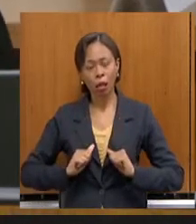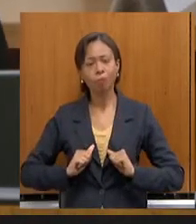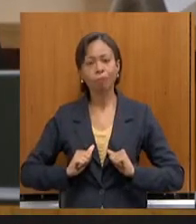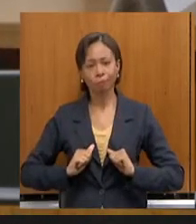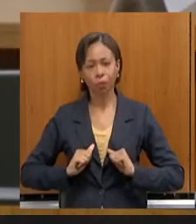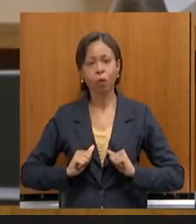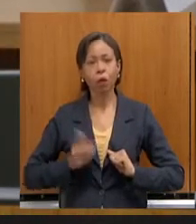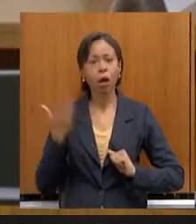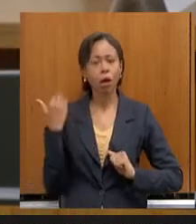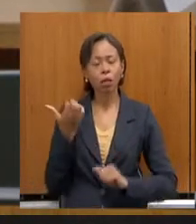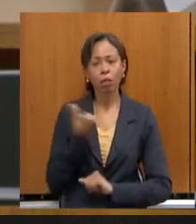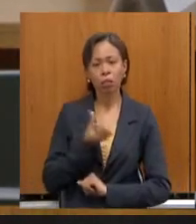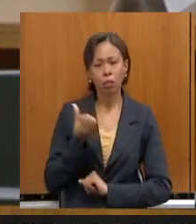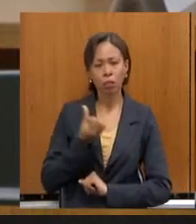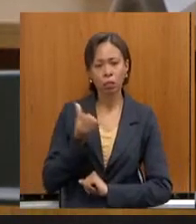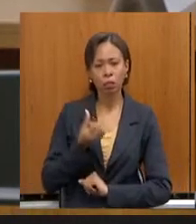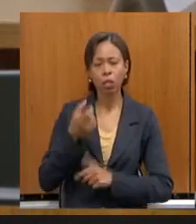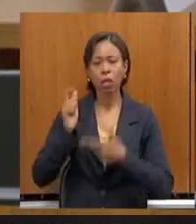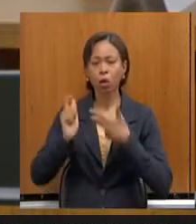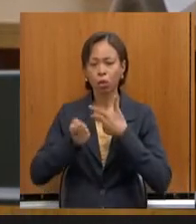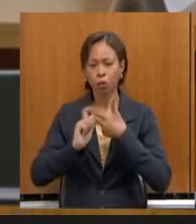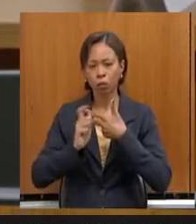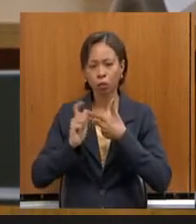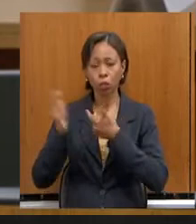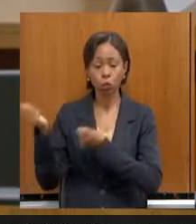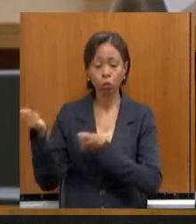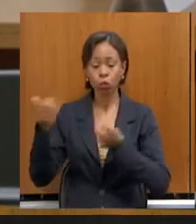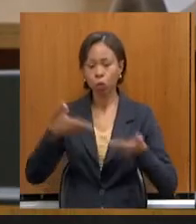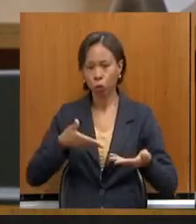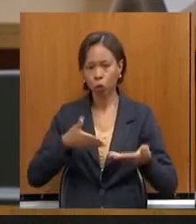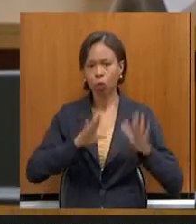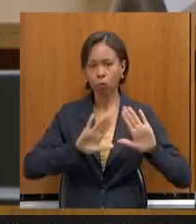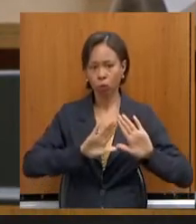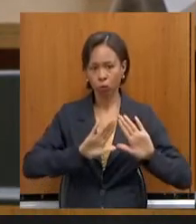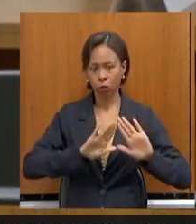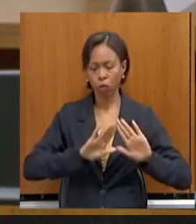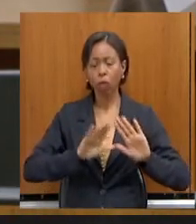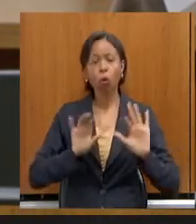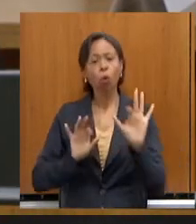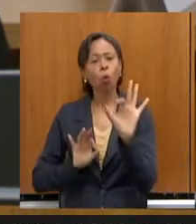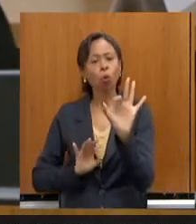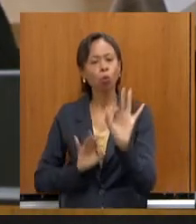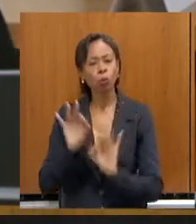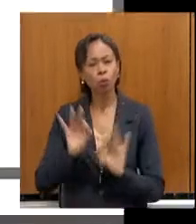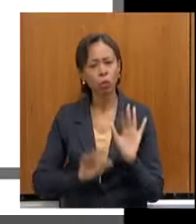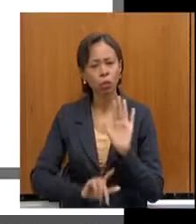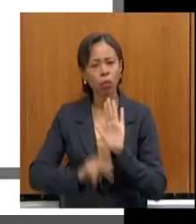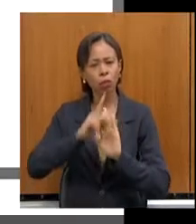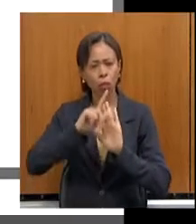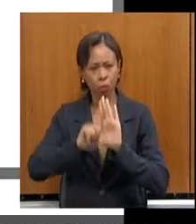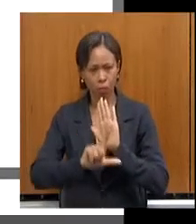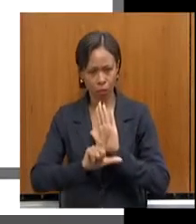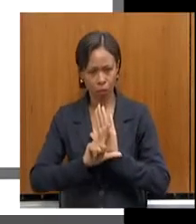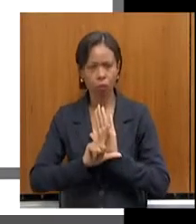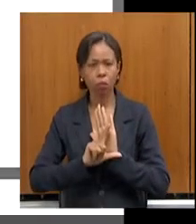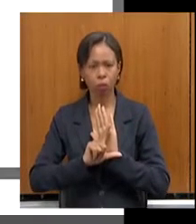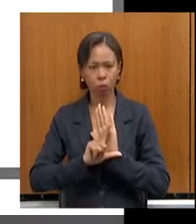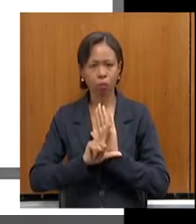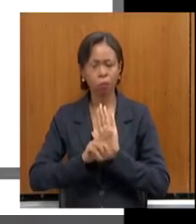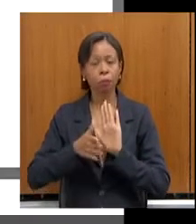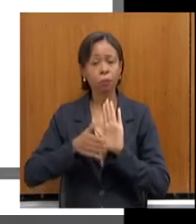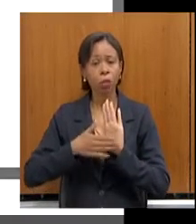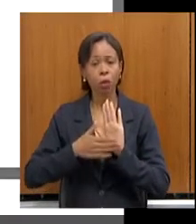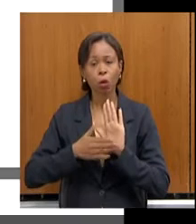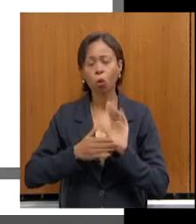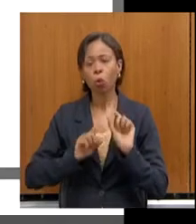o Executivo encaminhou a esta Assembleia é uma um projeto de lei de proposição de instituição das